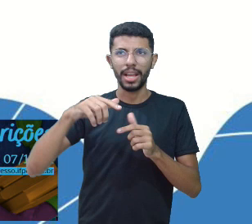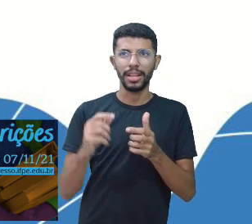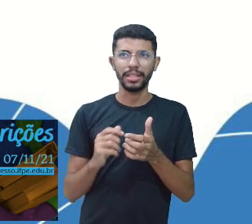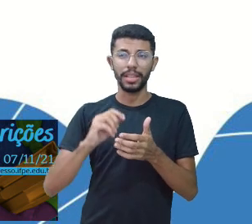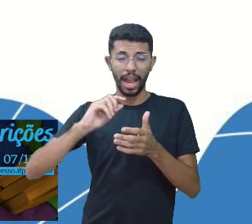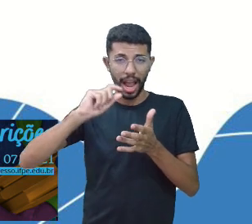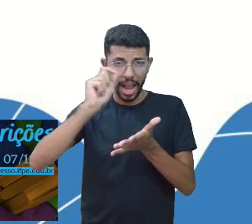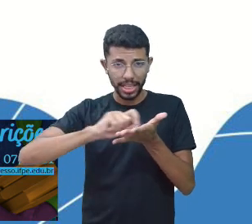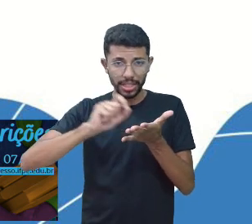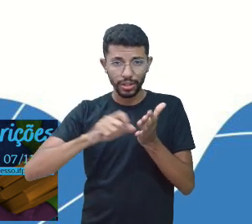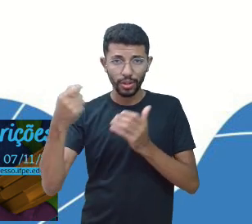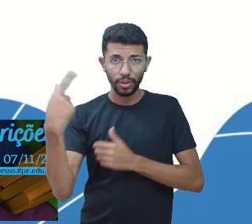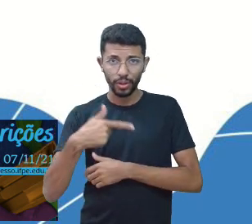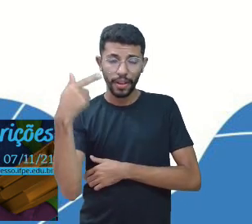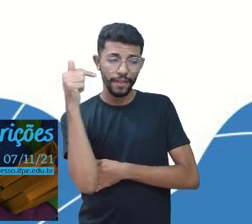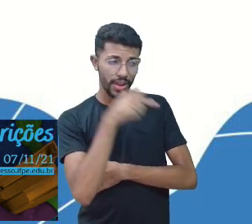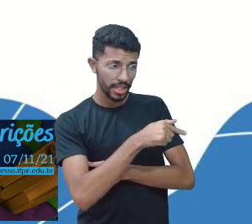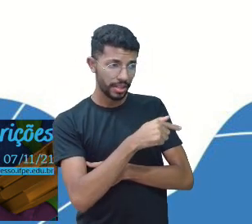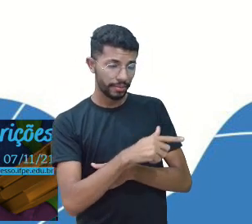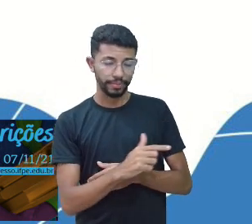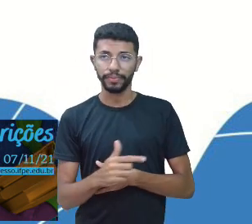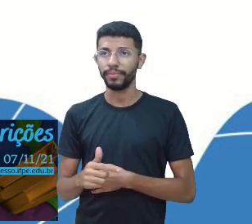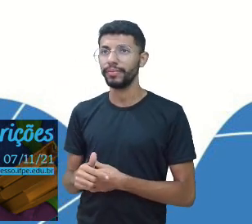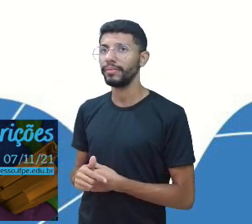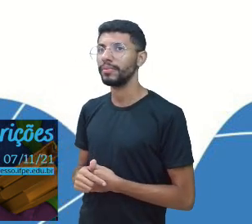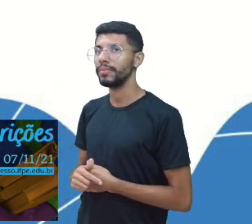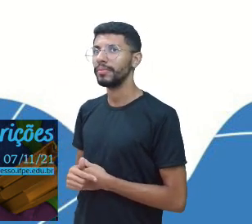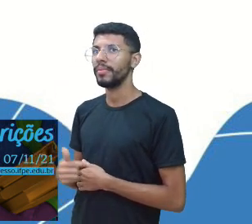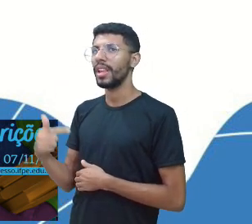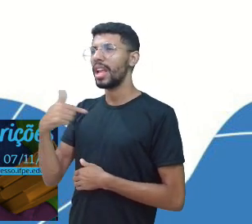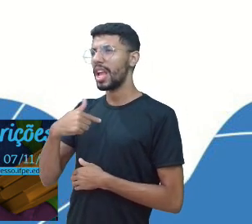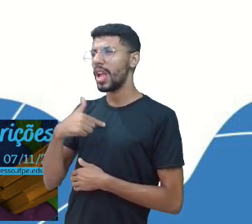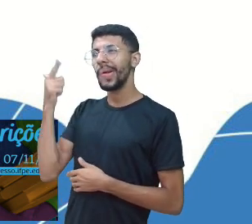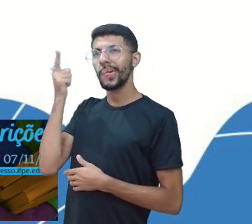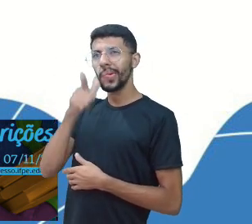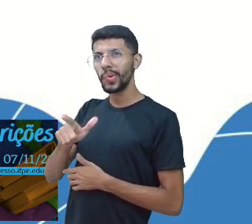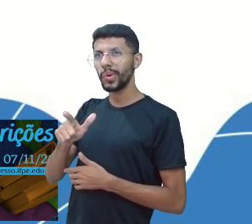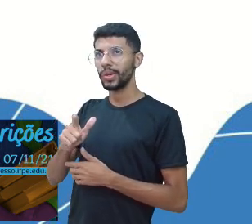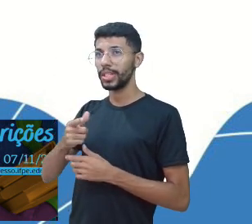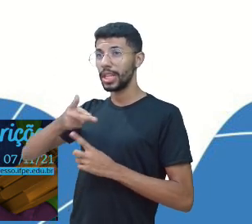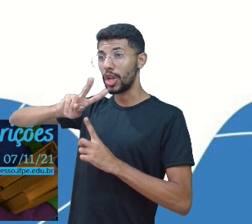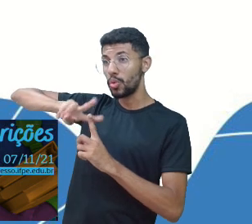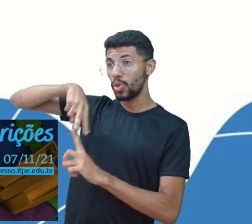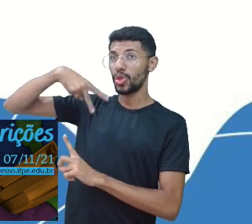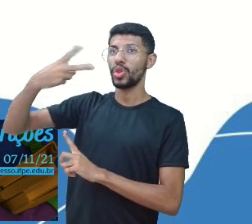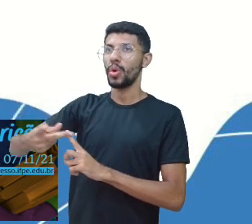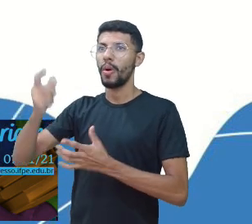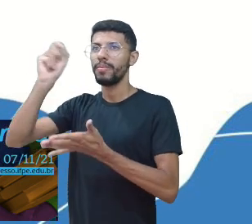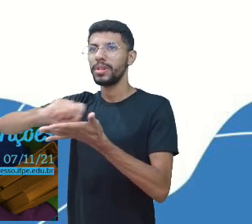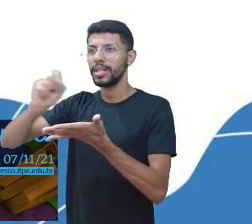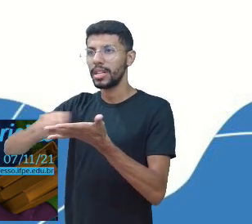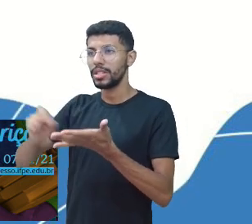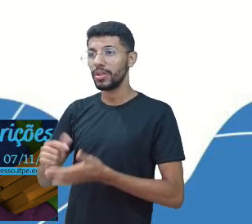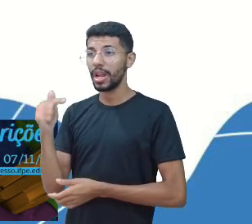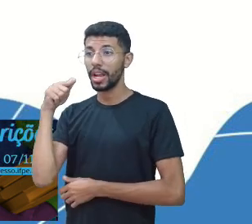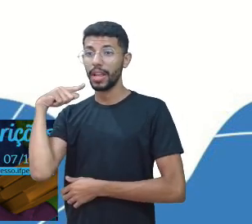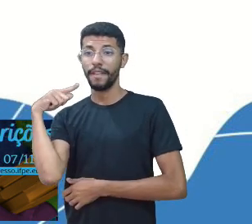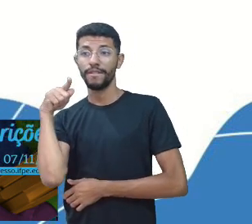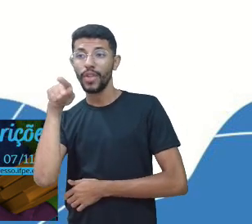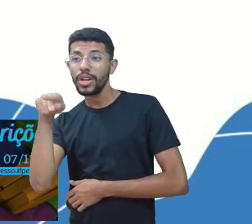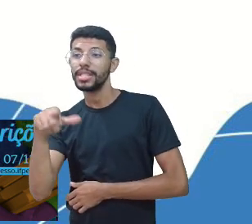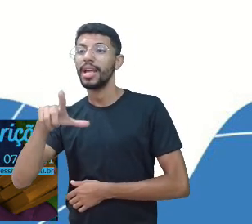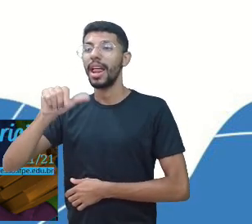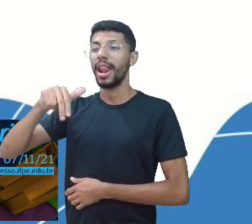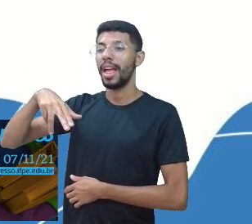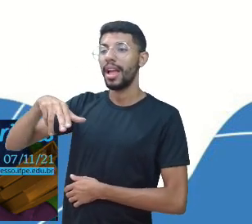você. A outra pessoa falou: eu arrecadei o dobro de assinaturas que você,